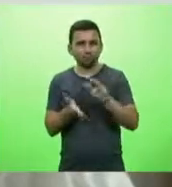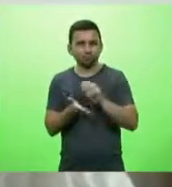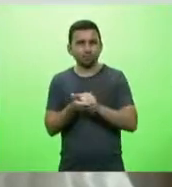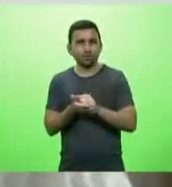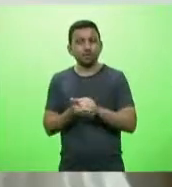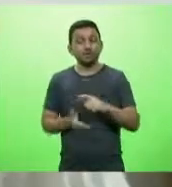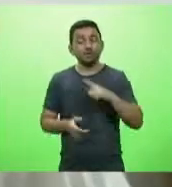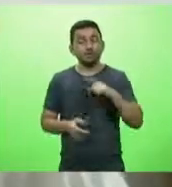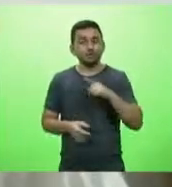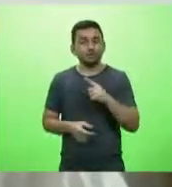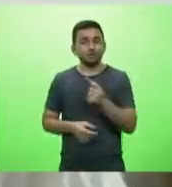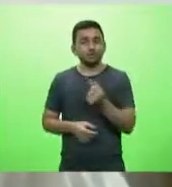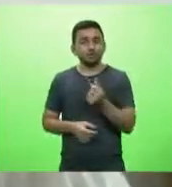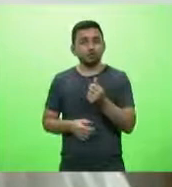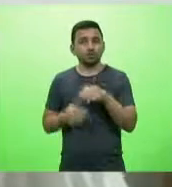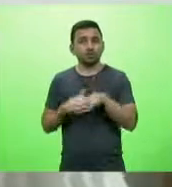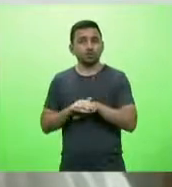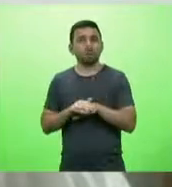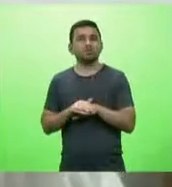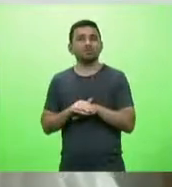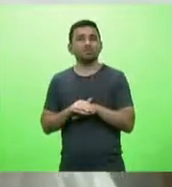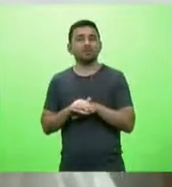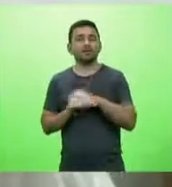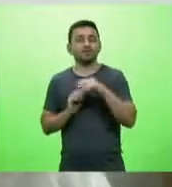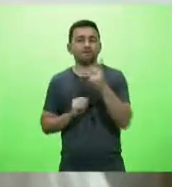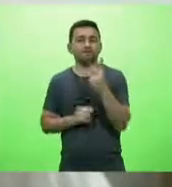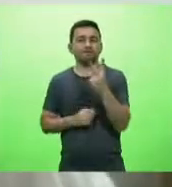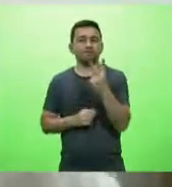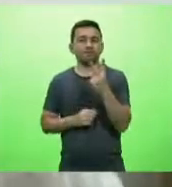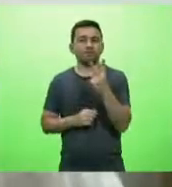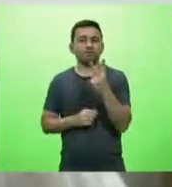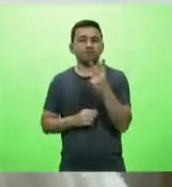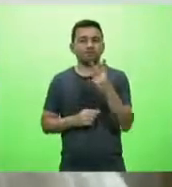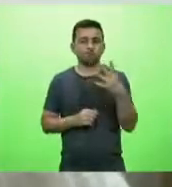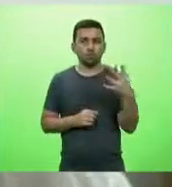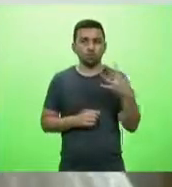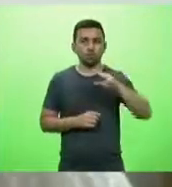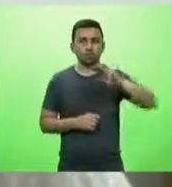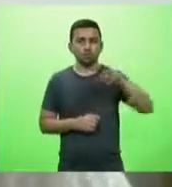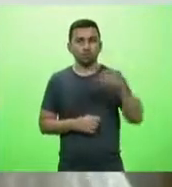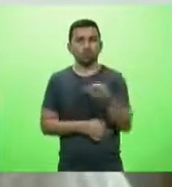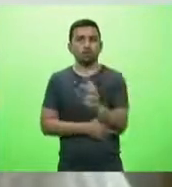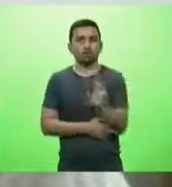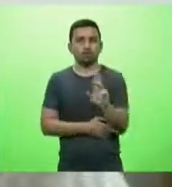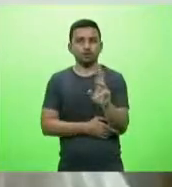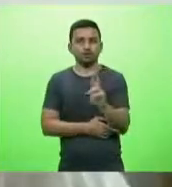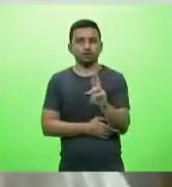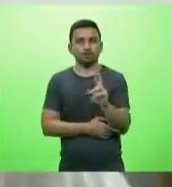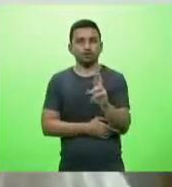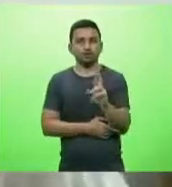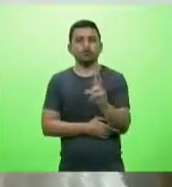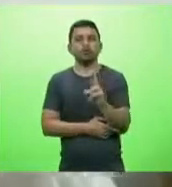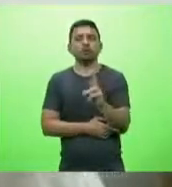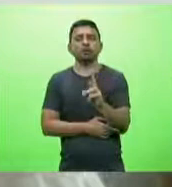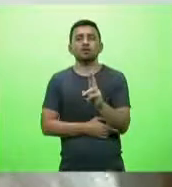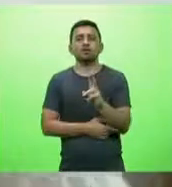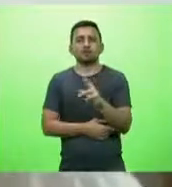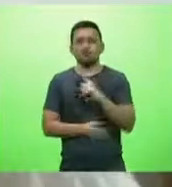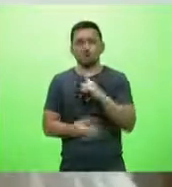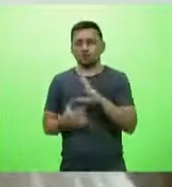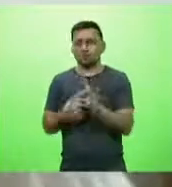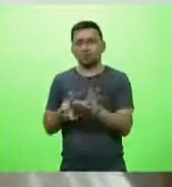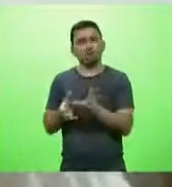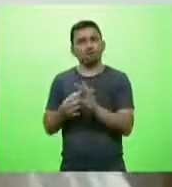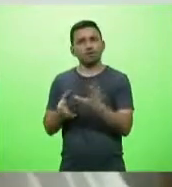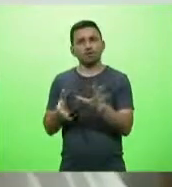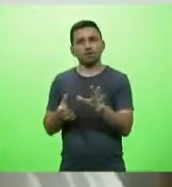temos ainda em torno de 24 milhões que estão disponíveis